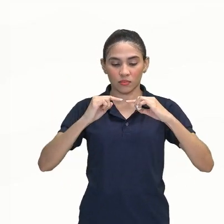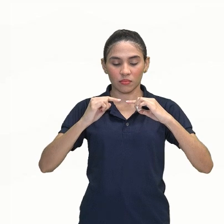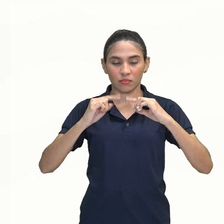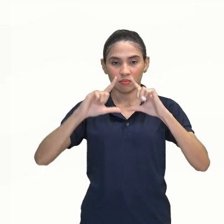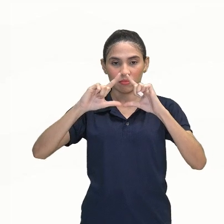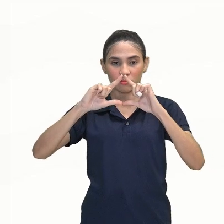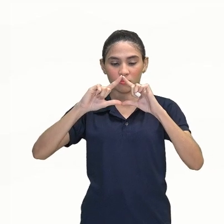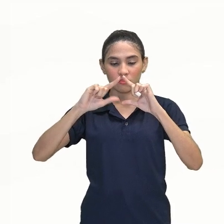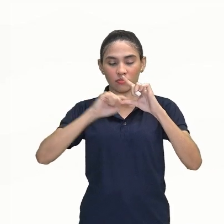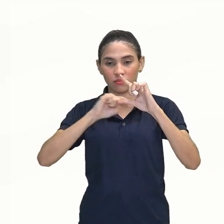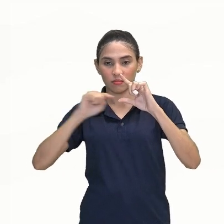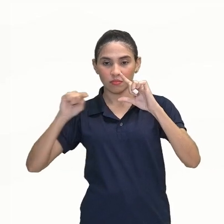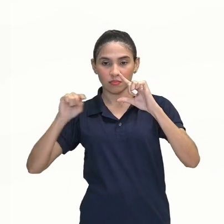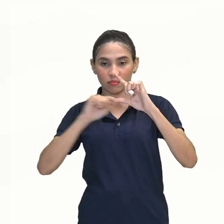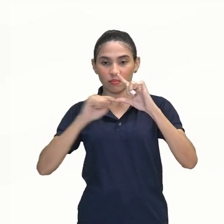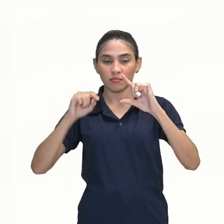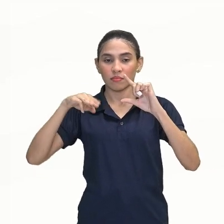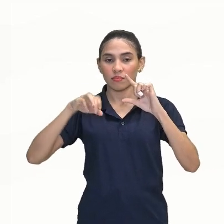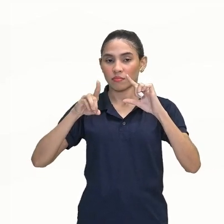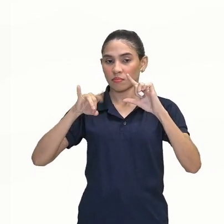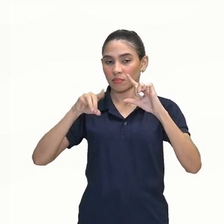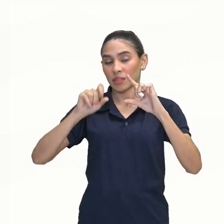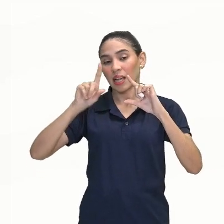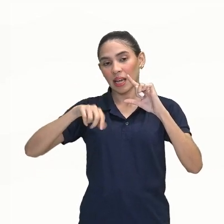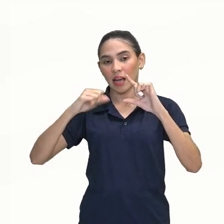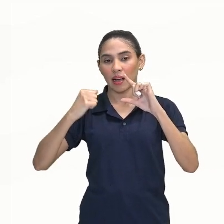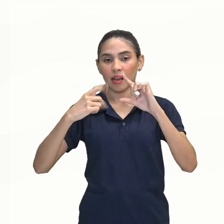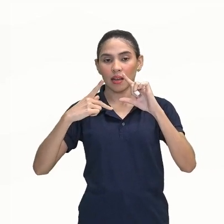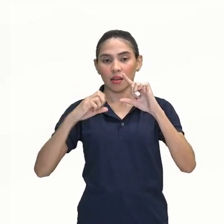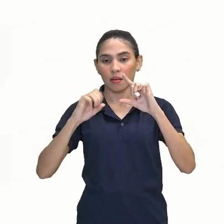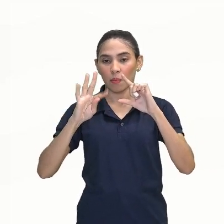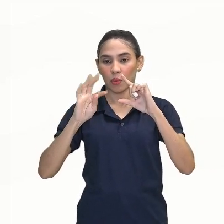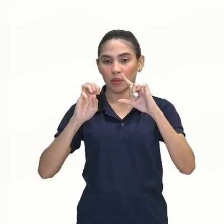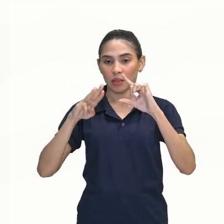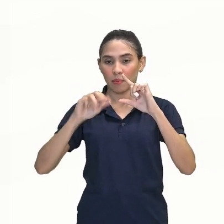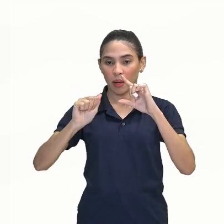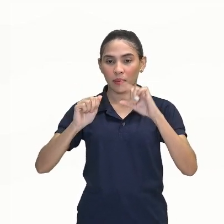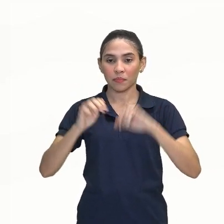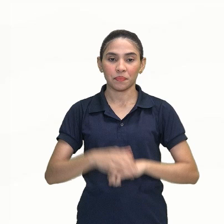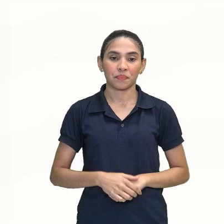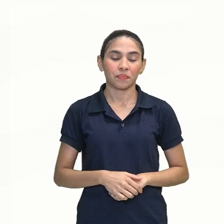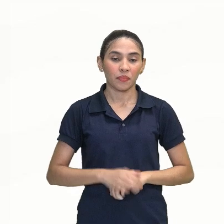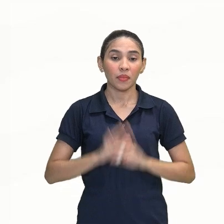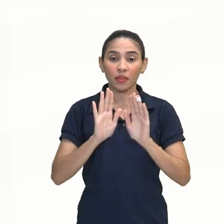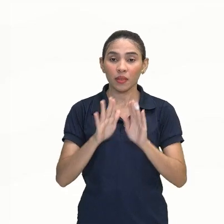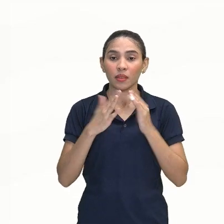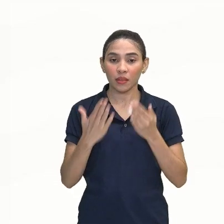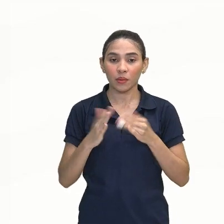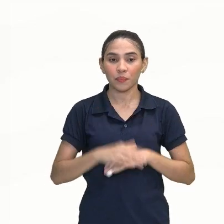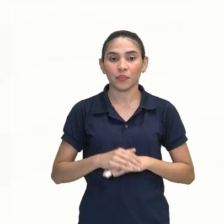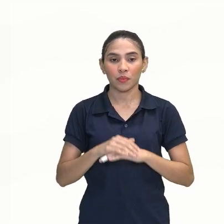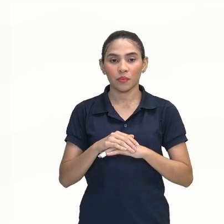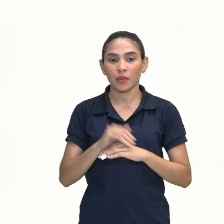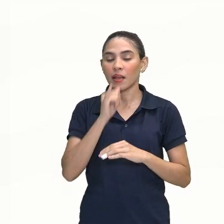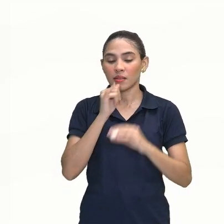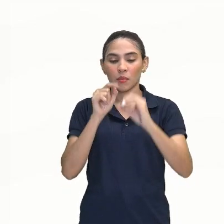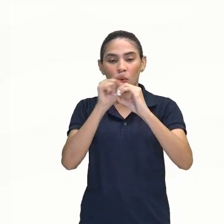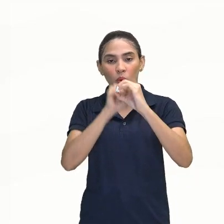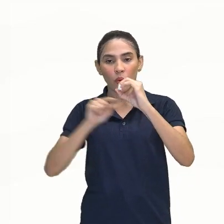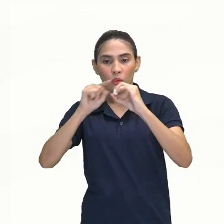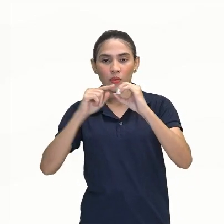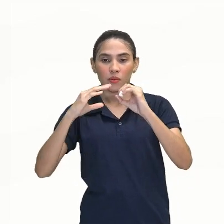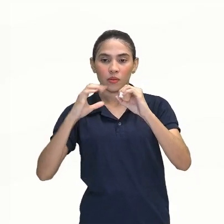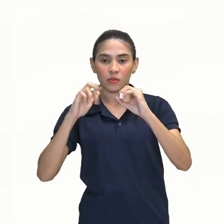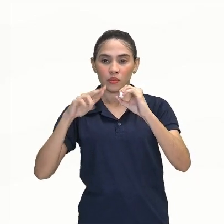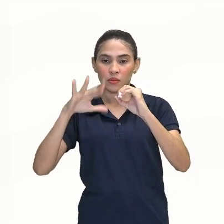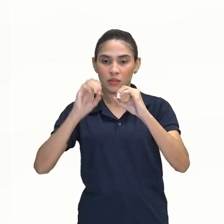Essa medida é o que a gente chama de apótema, tá bom? Então, o Ozinho é o centro,